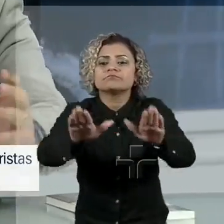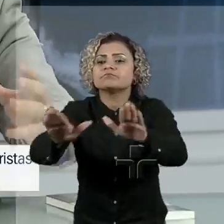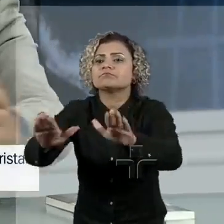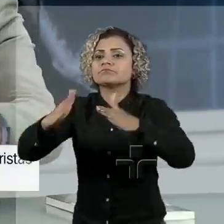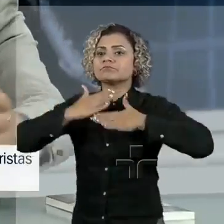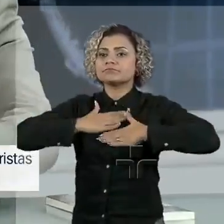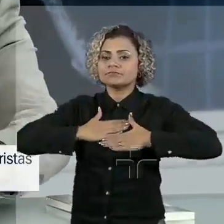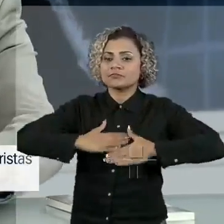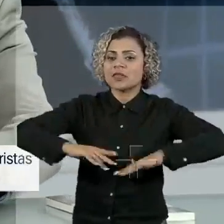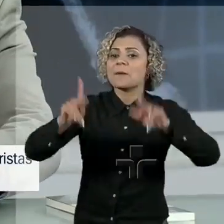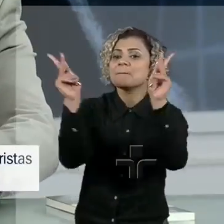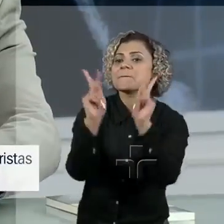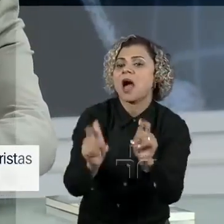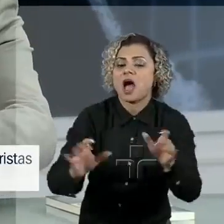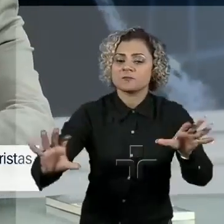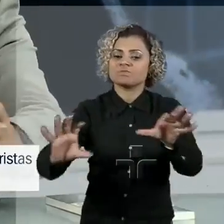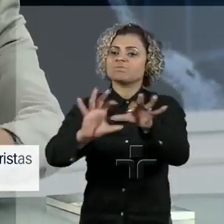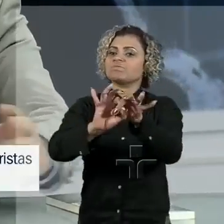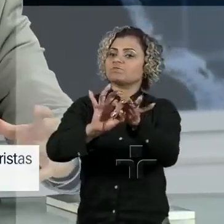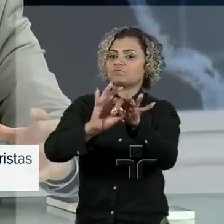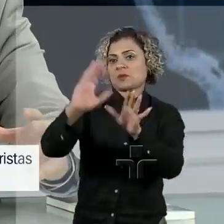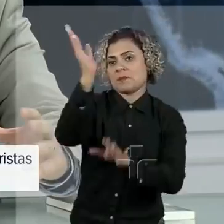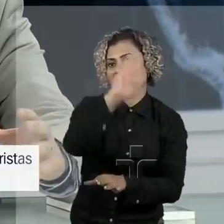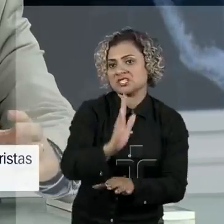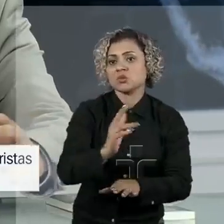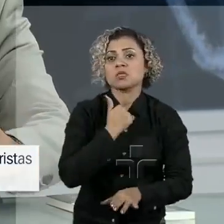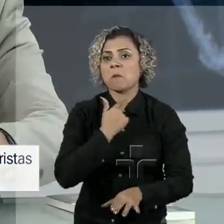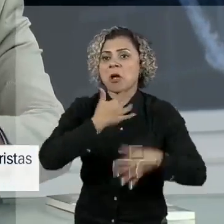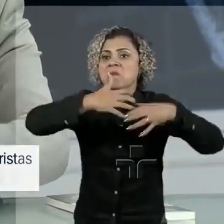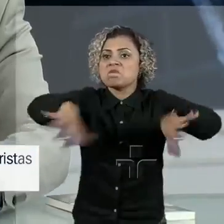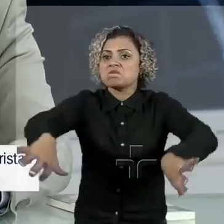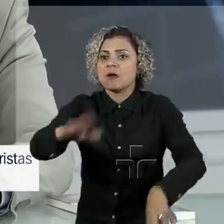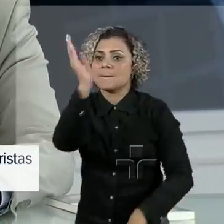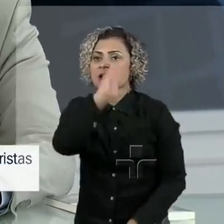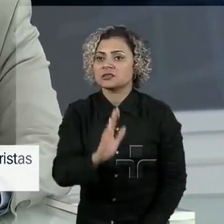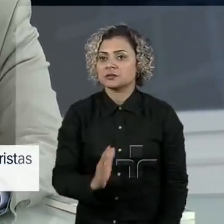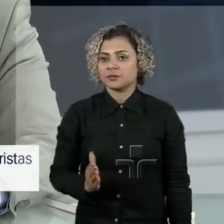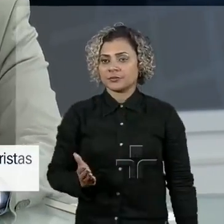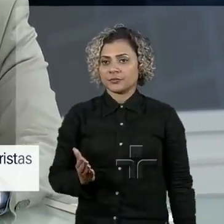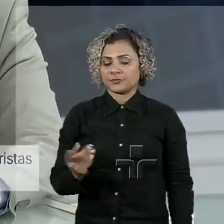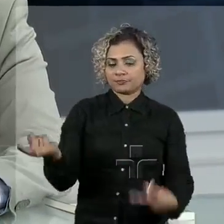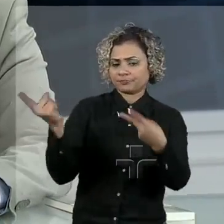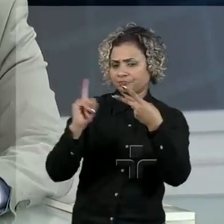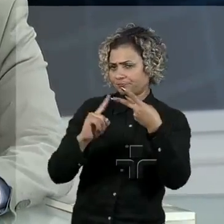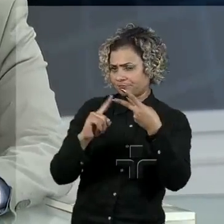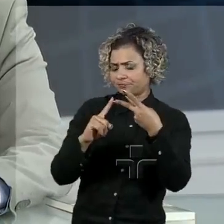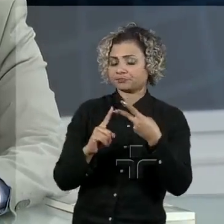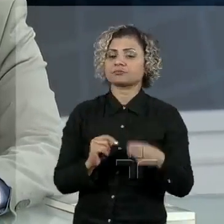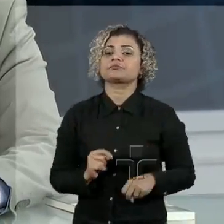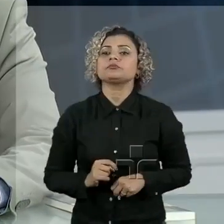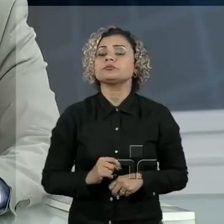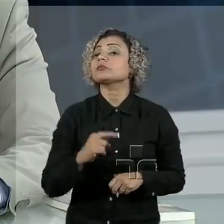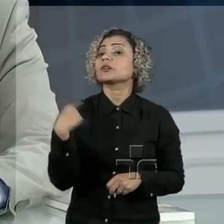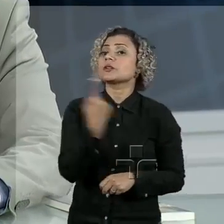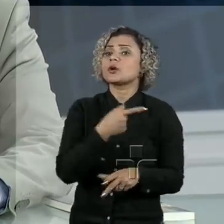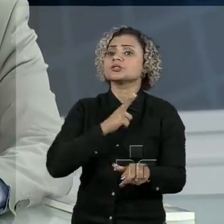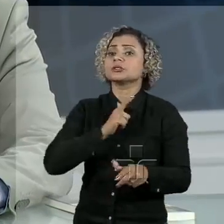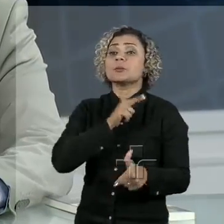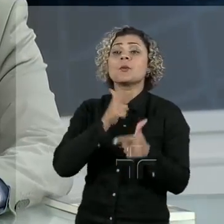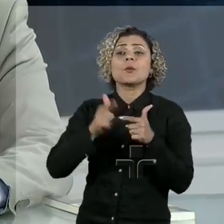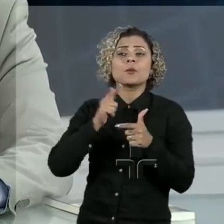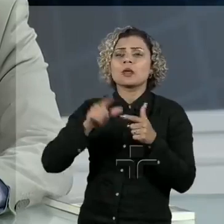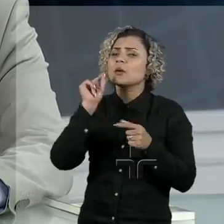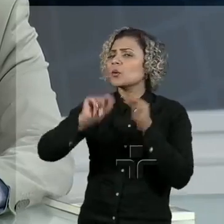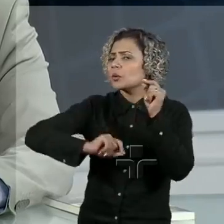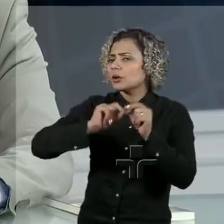tem que unir o país, não dividir o país. Em segundo lugar, nós temos um segundo problema,